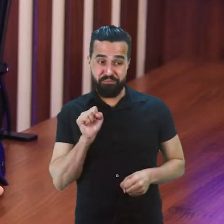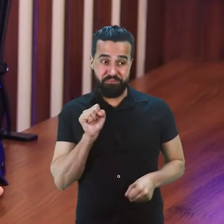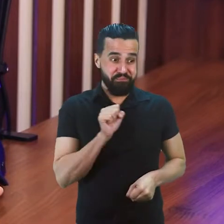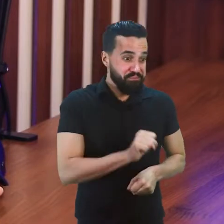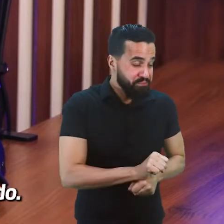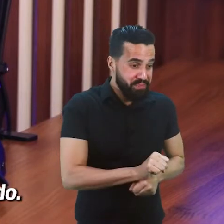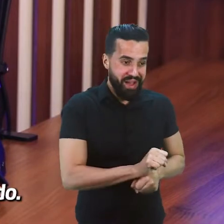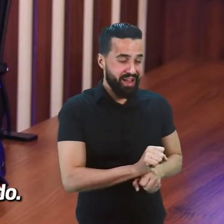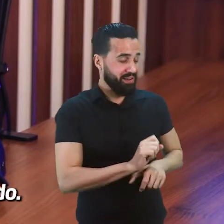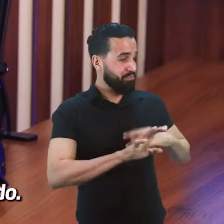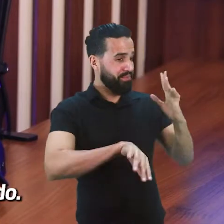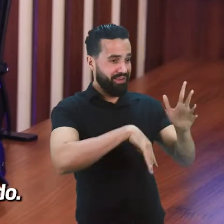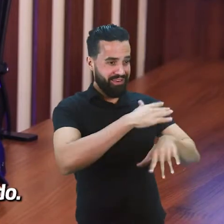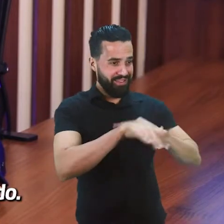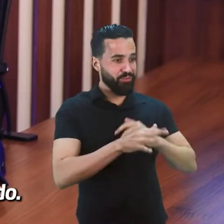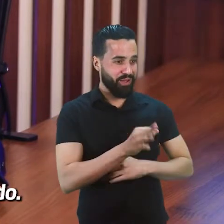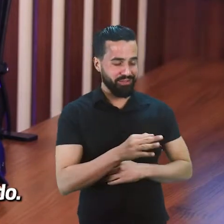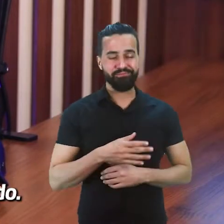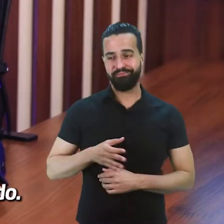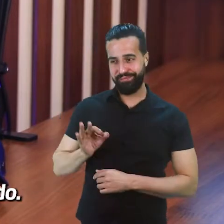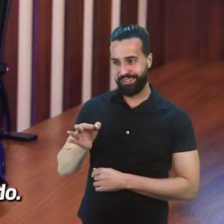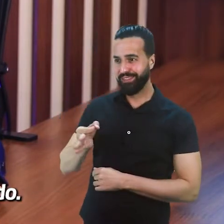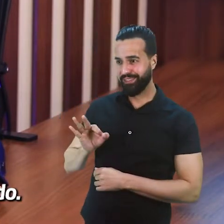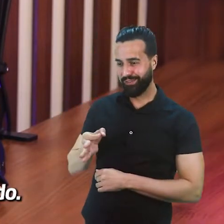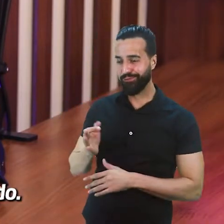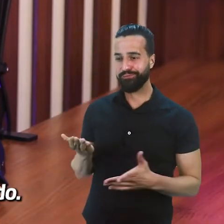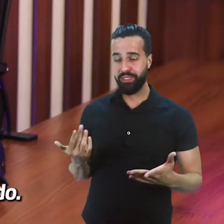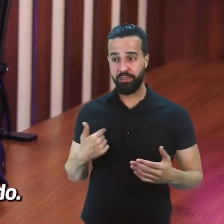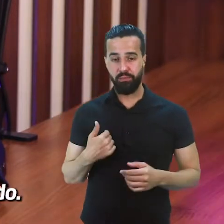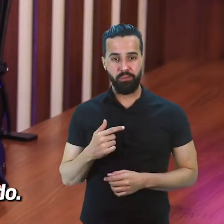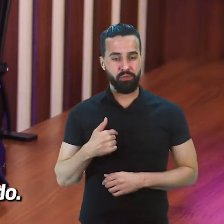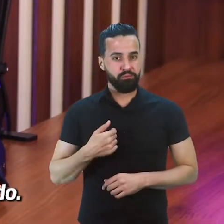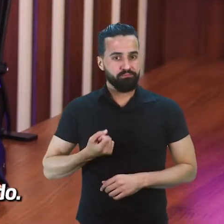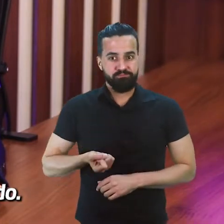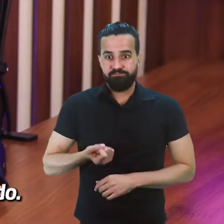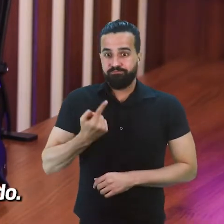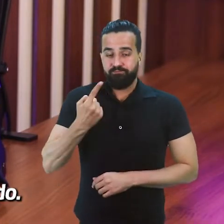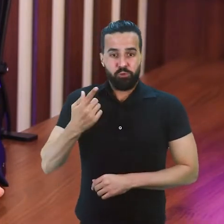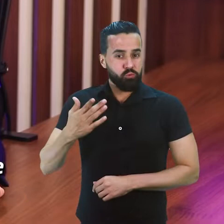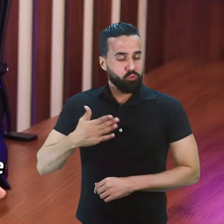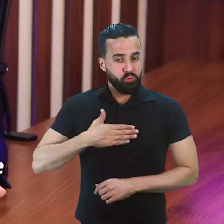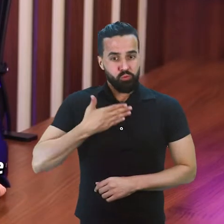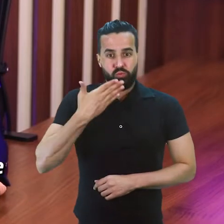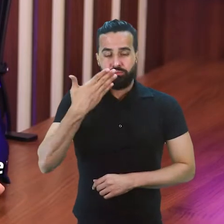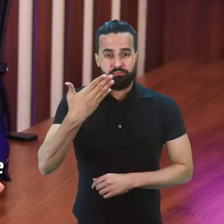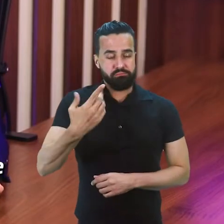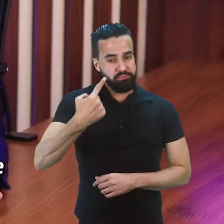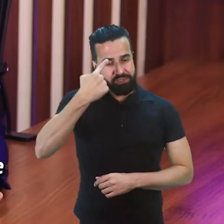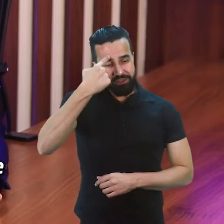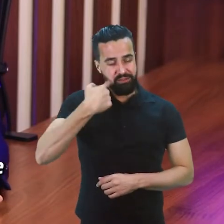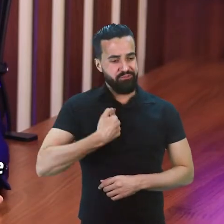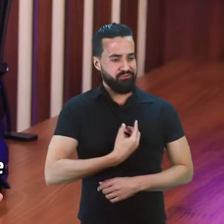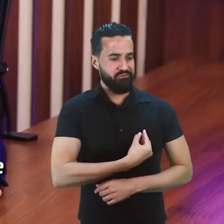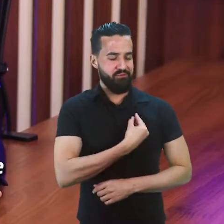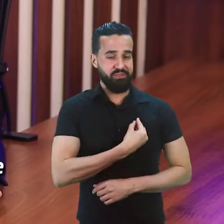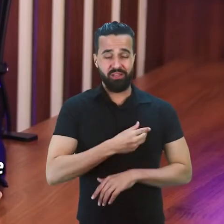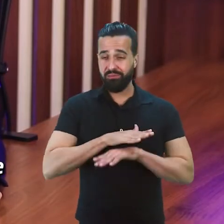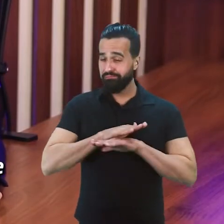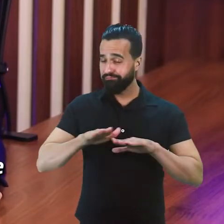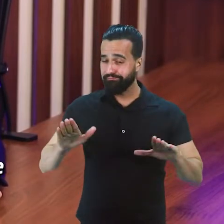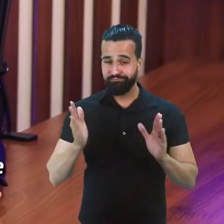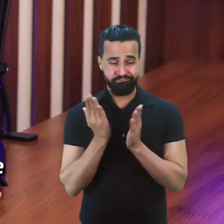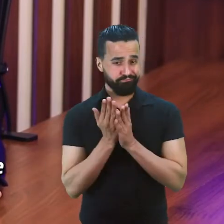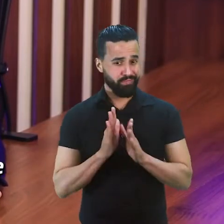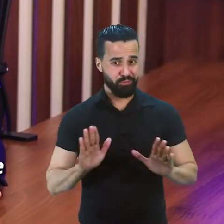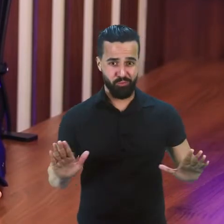realmente. Então, rapaz, foi um baque para mim, né? E eu pensei que minha vida tinha acabado. Não conhecia realmente o